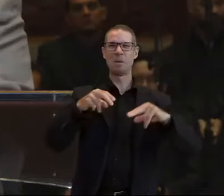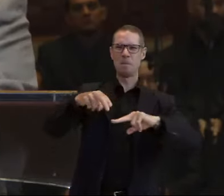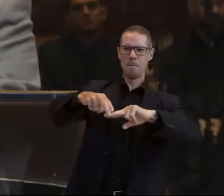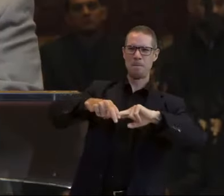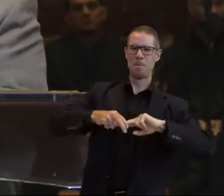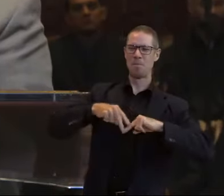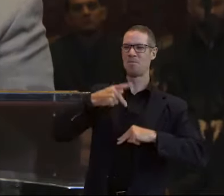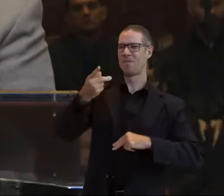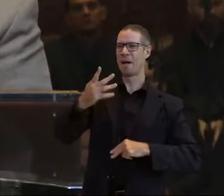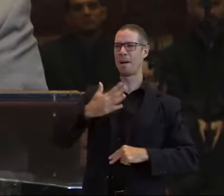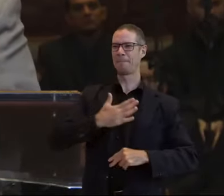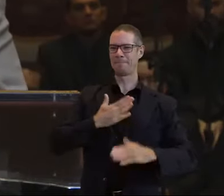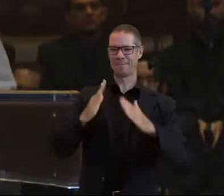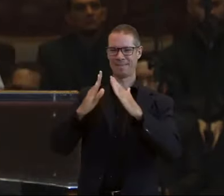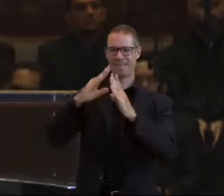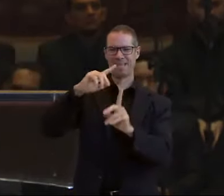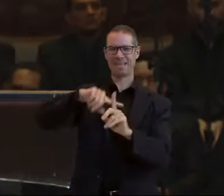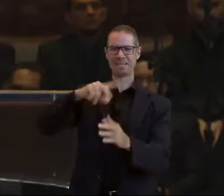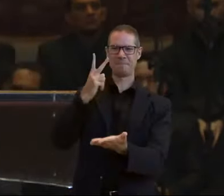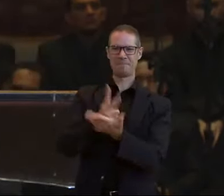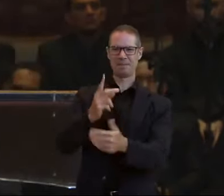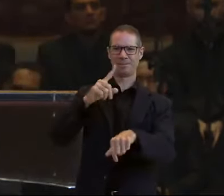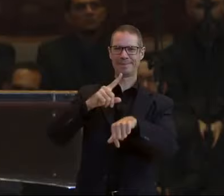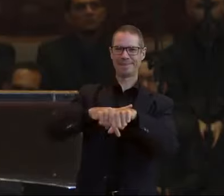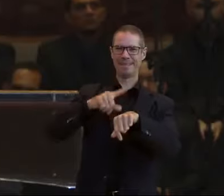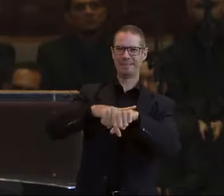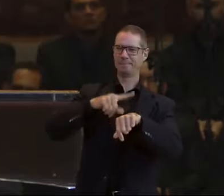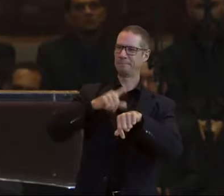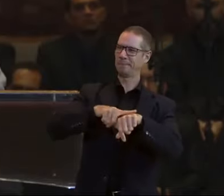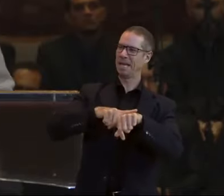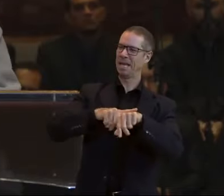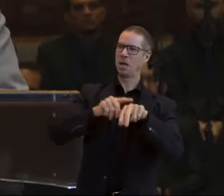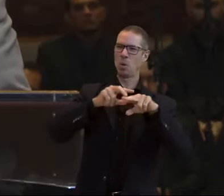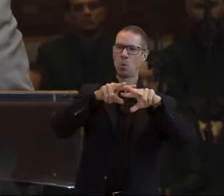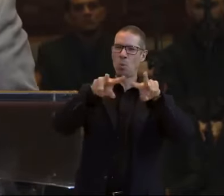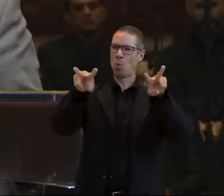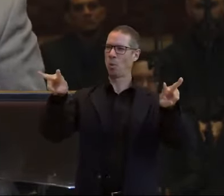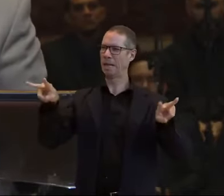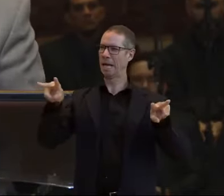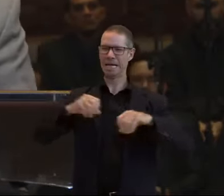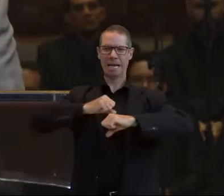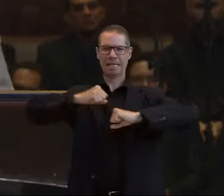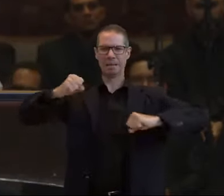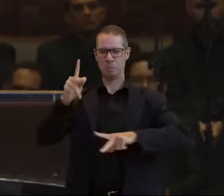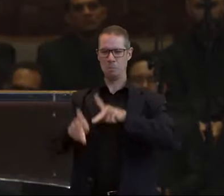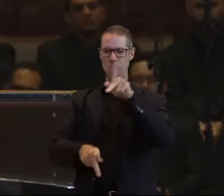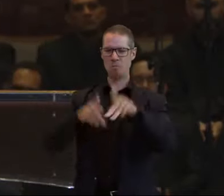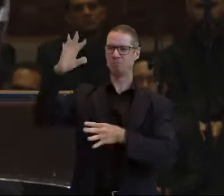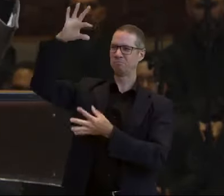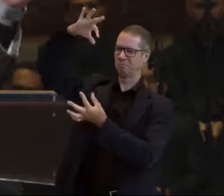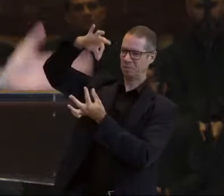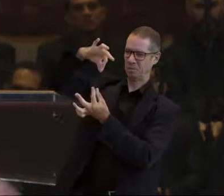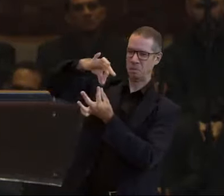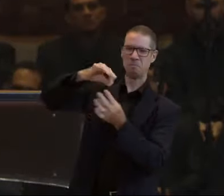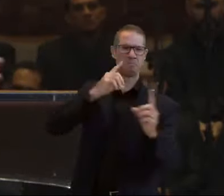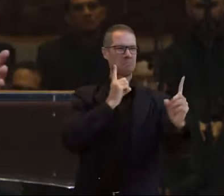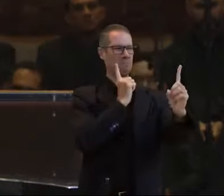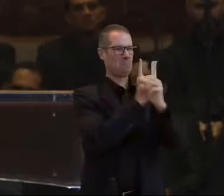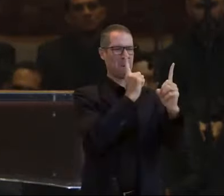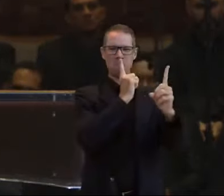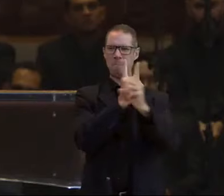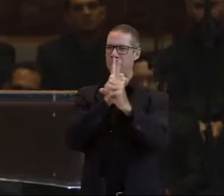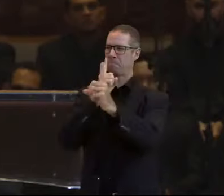minha igreja é ao mesmo tempo olhar para a grandeza de um povo espiritual que pode ser encontrado em todos os lugares